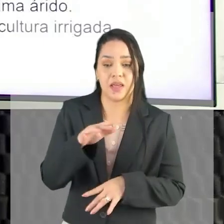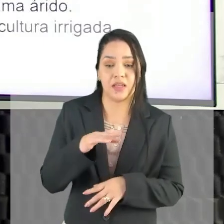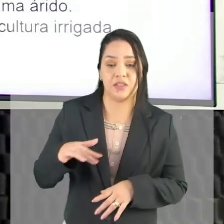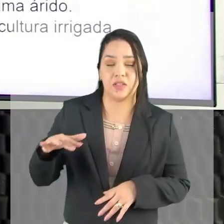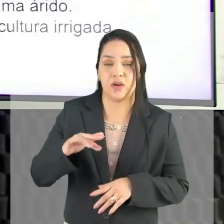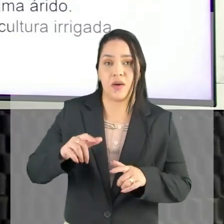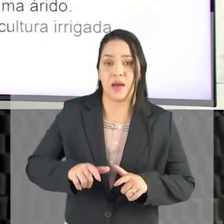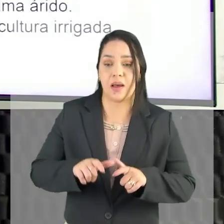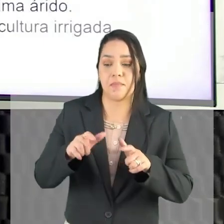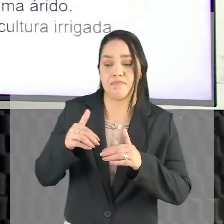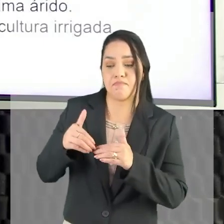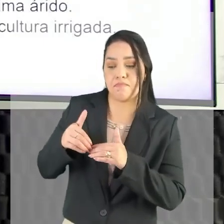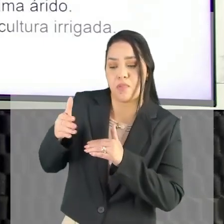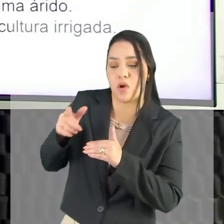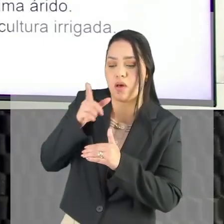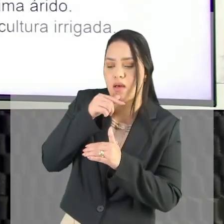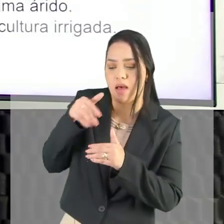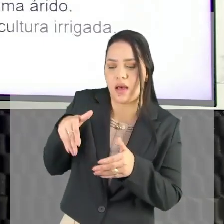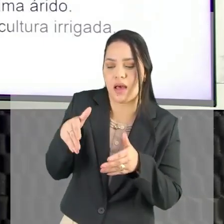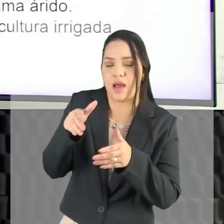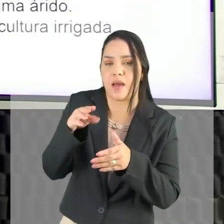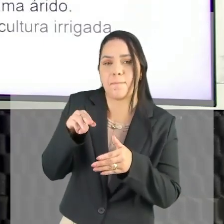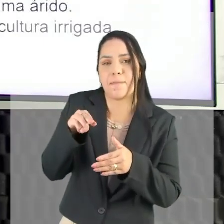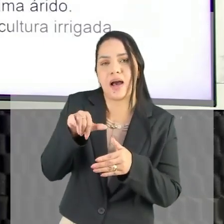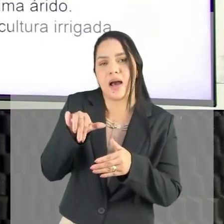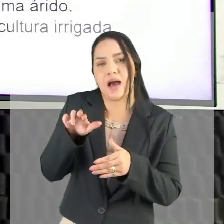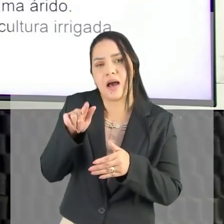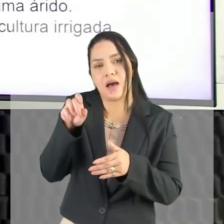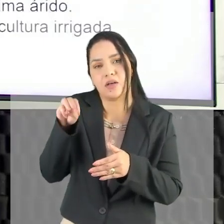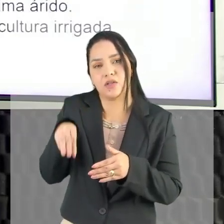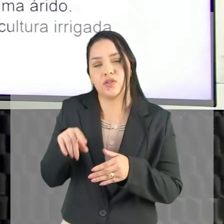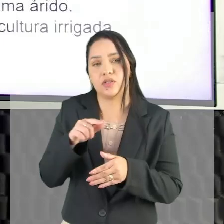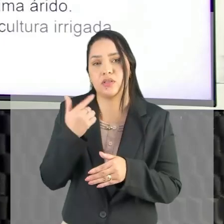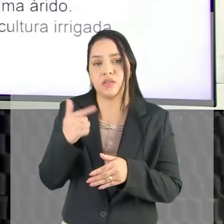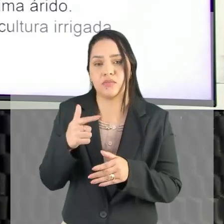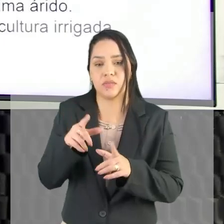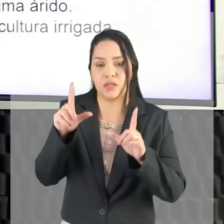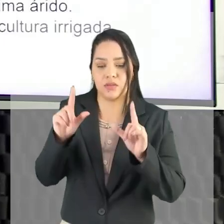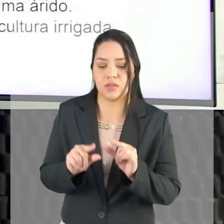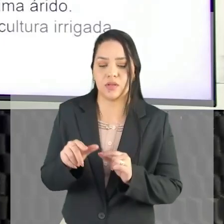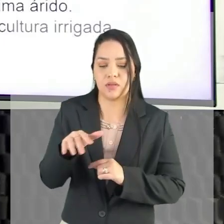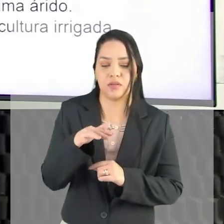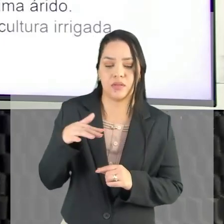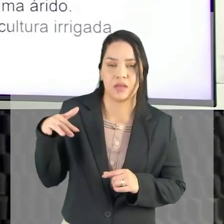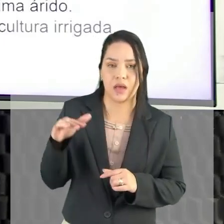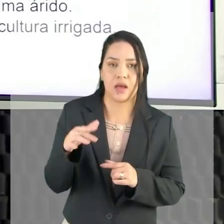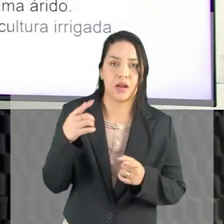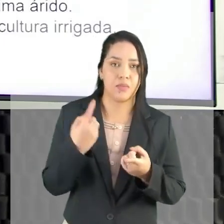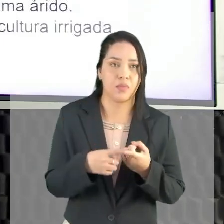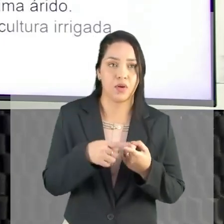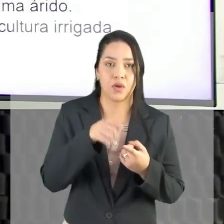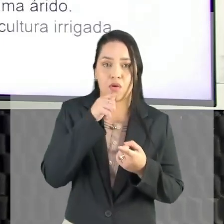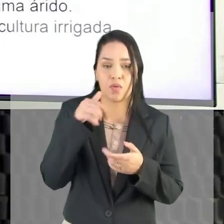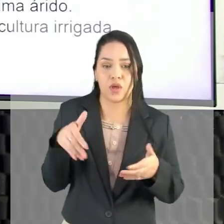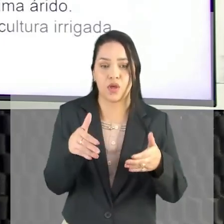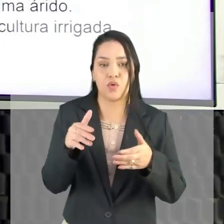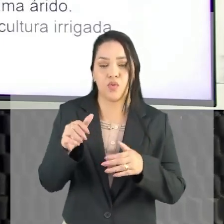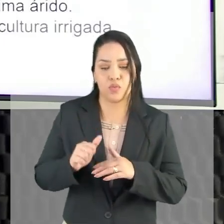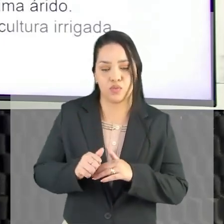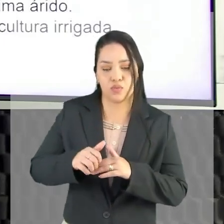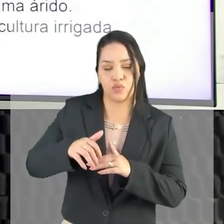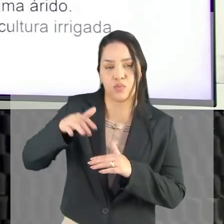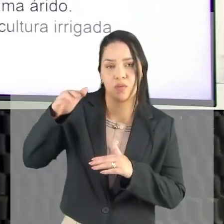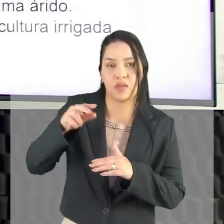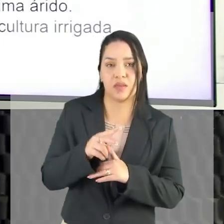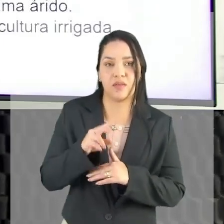a margem do rio. Só que nesse caso, não haverá redução da área irrigada, porque o rio vai subir e com